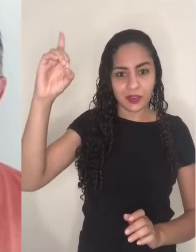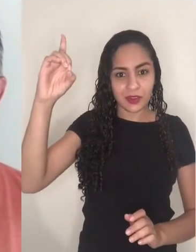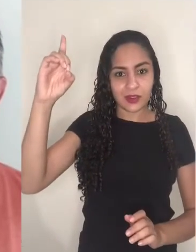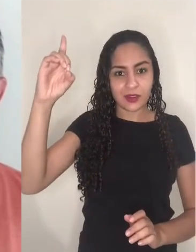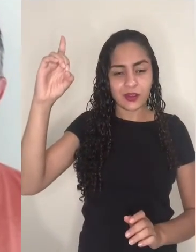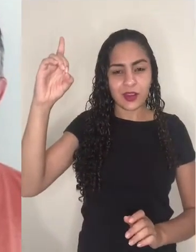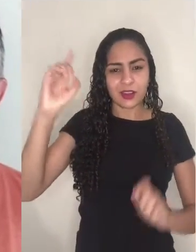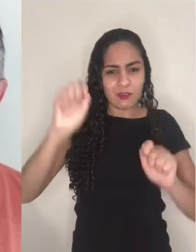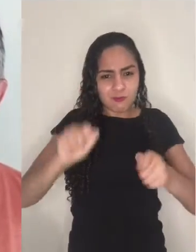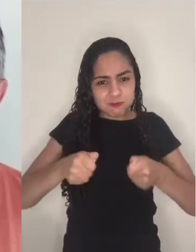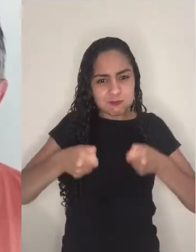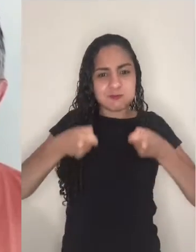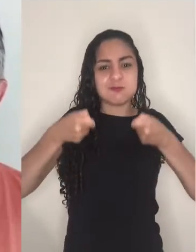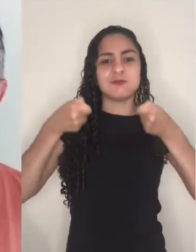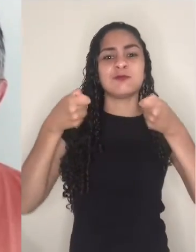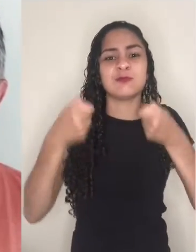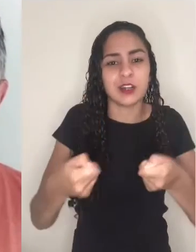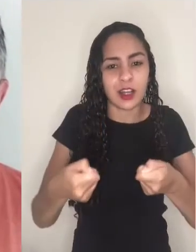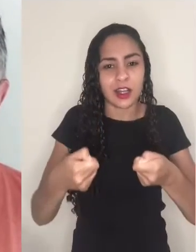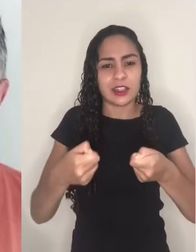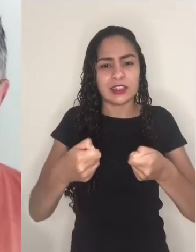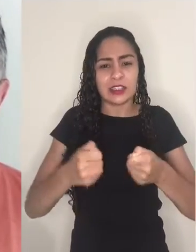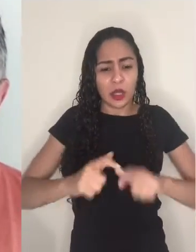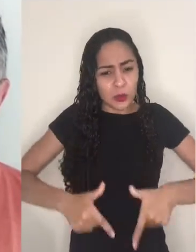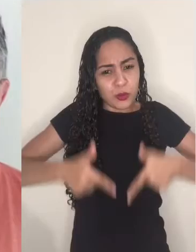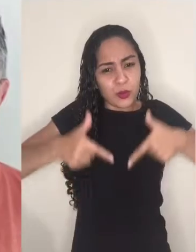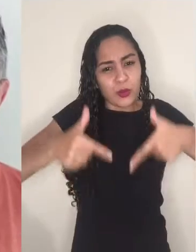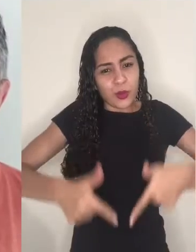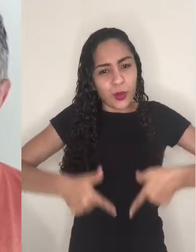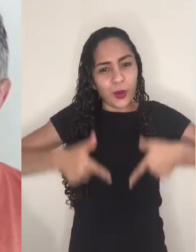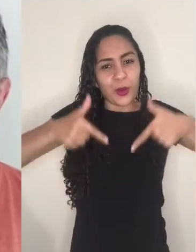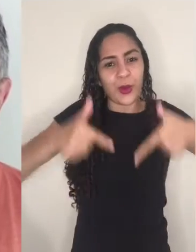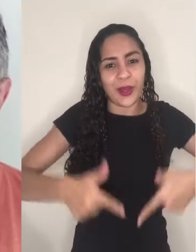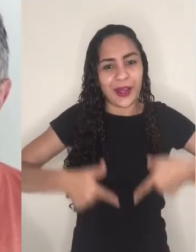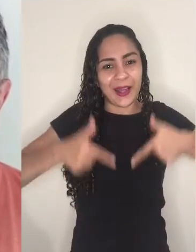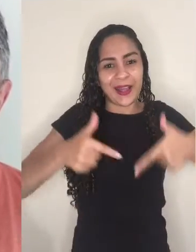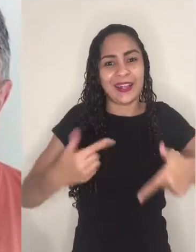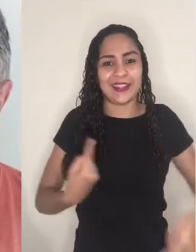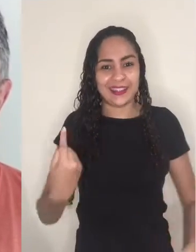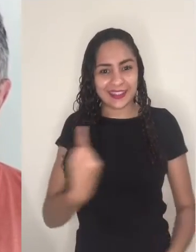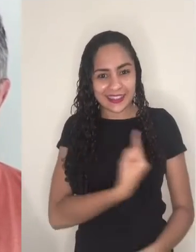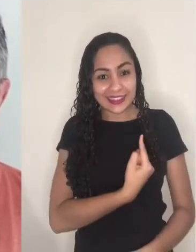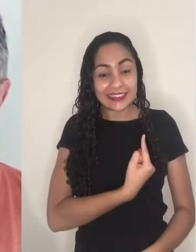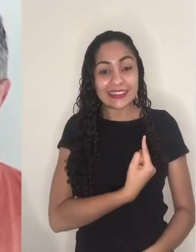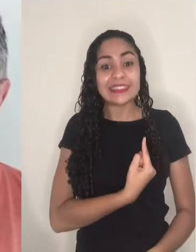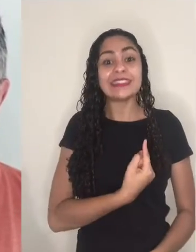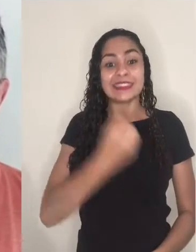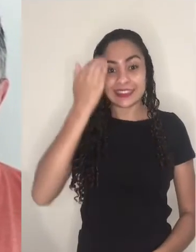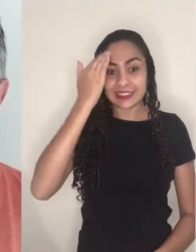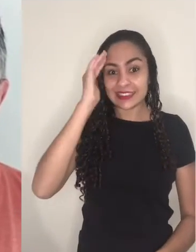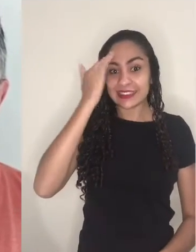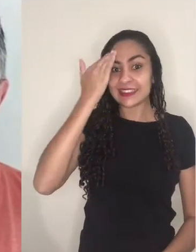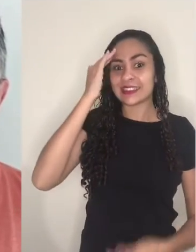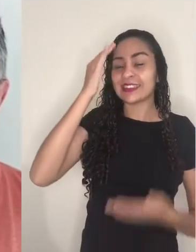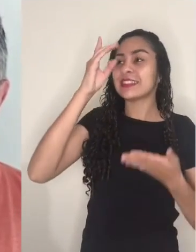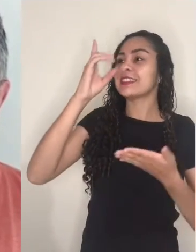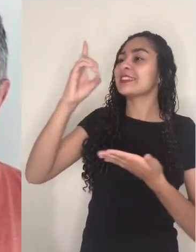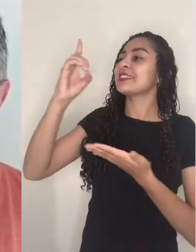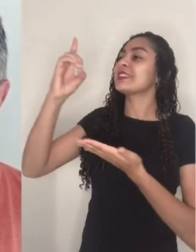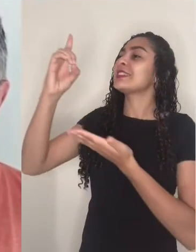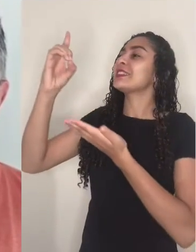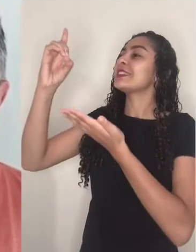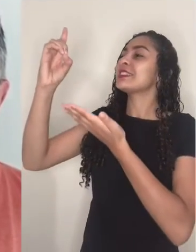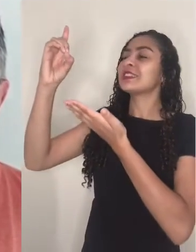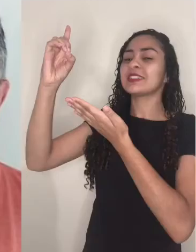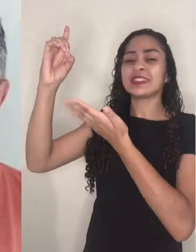aquele que guerreia as nossas guerras e nos faz entender que Deus,